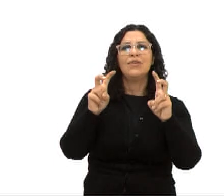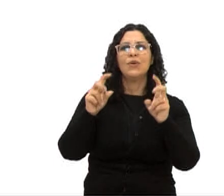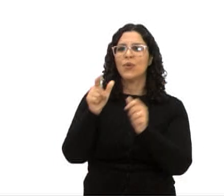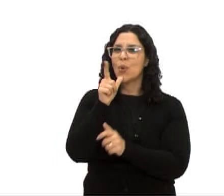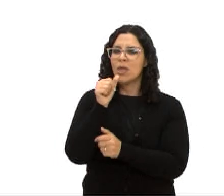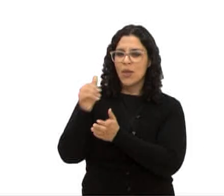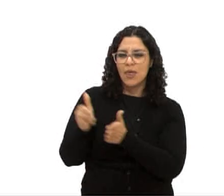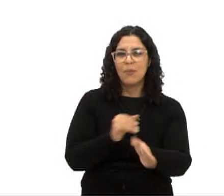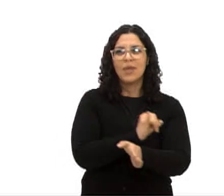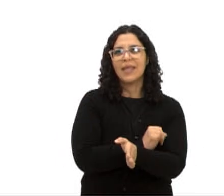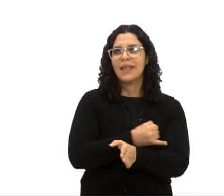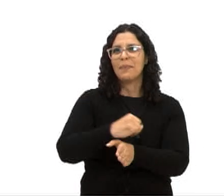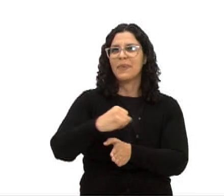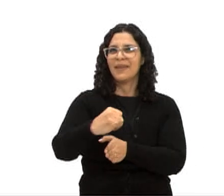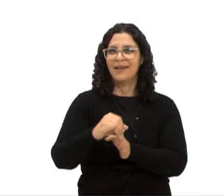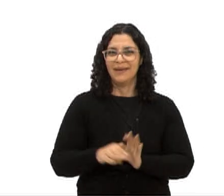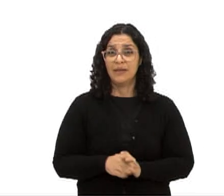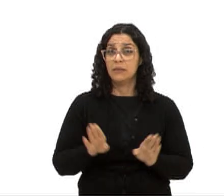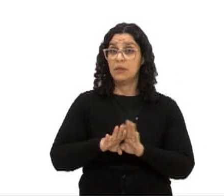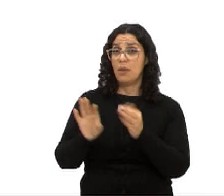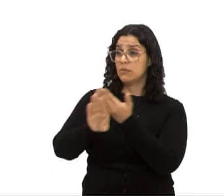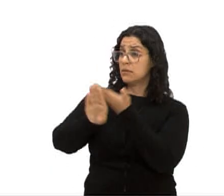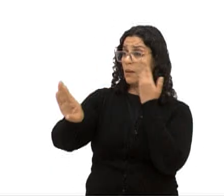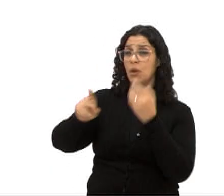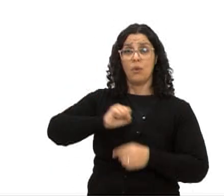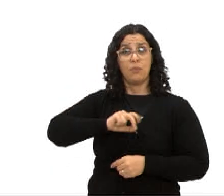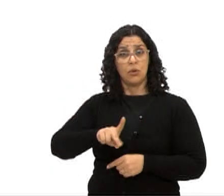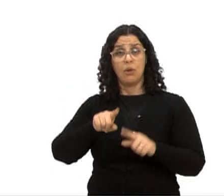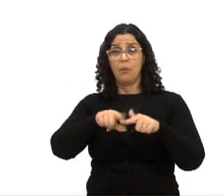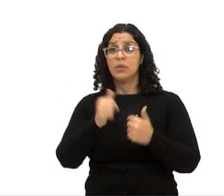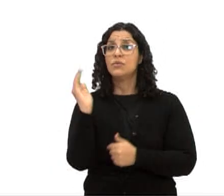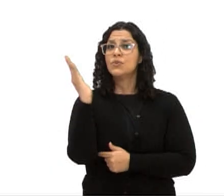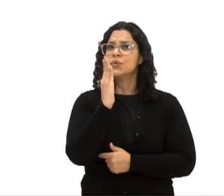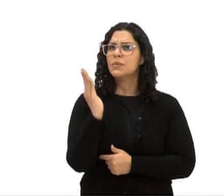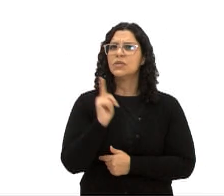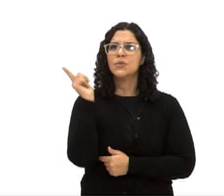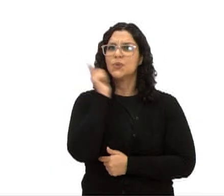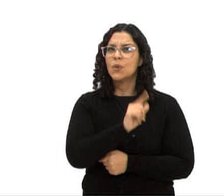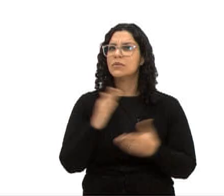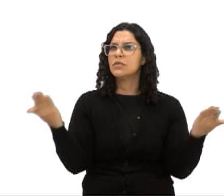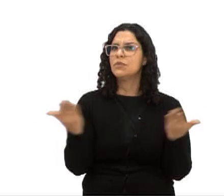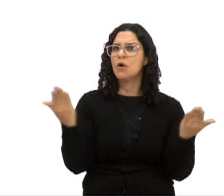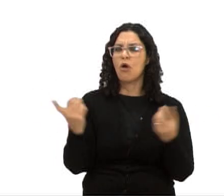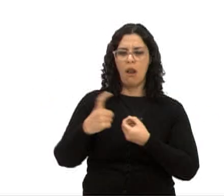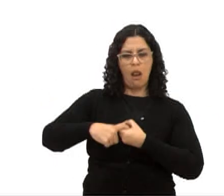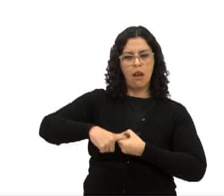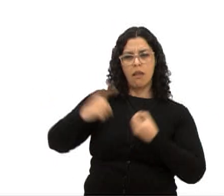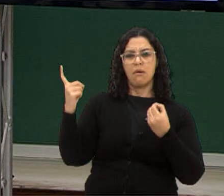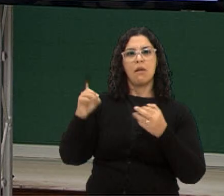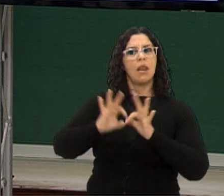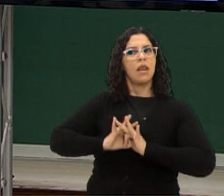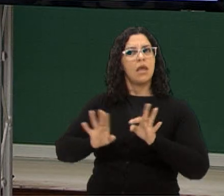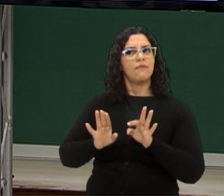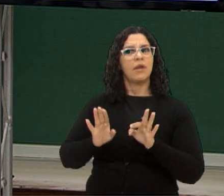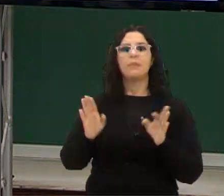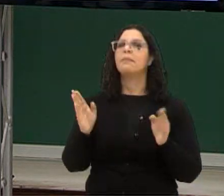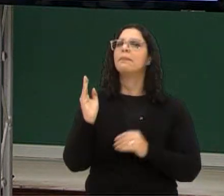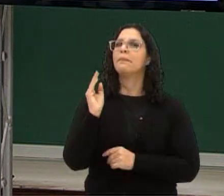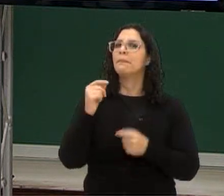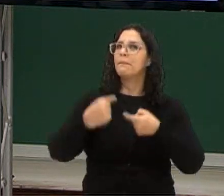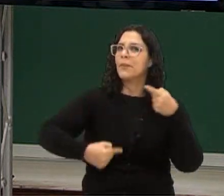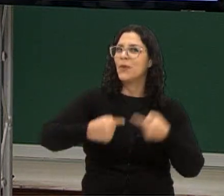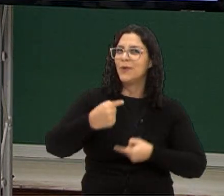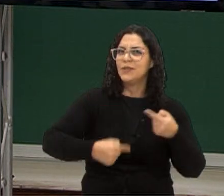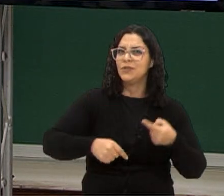Ipiranga. Assim, rompendo com Portugal, o Brasil conseguia sua emancipação política, ou seja, o